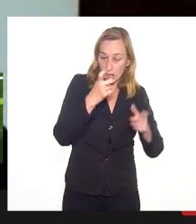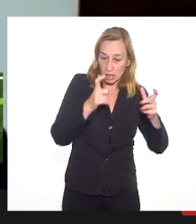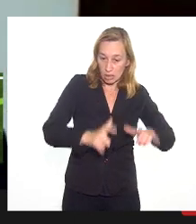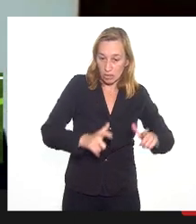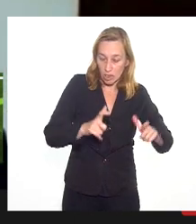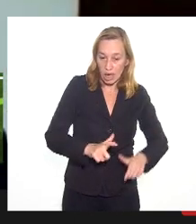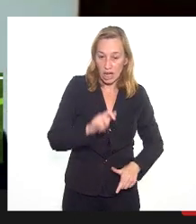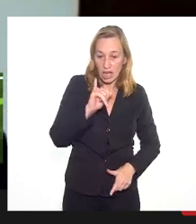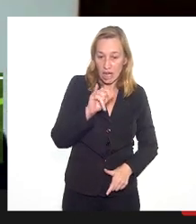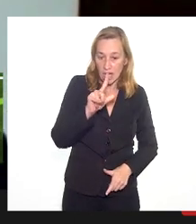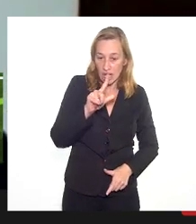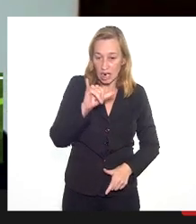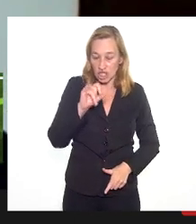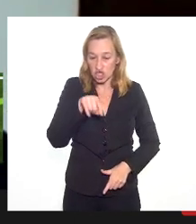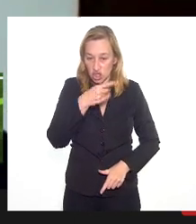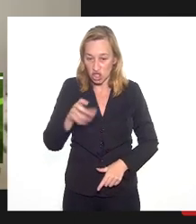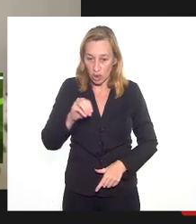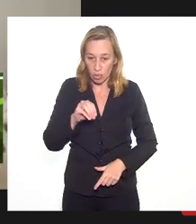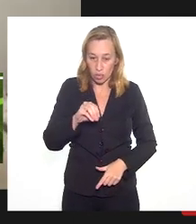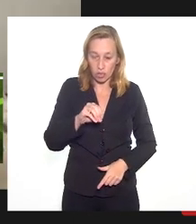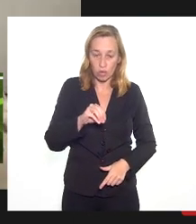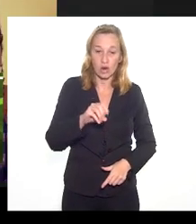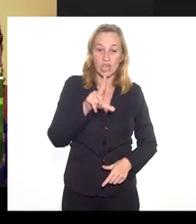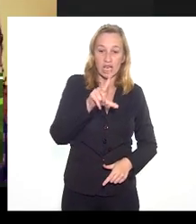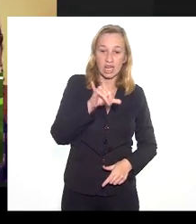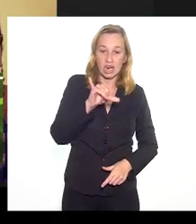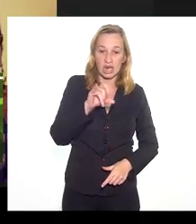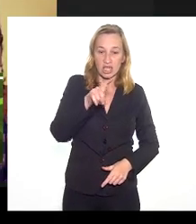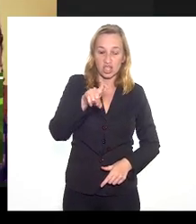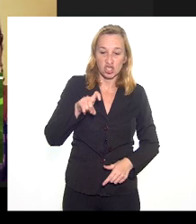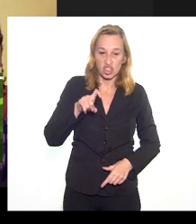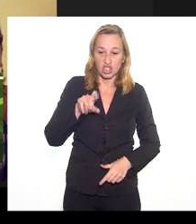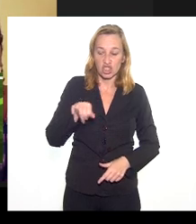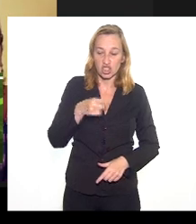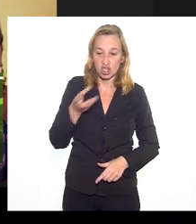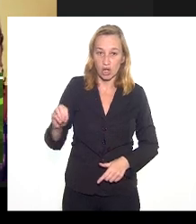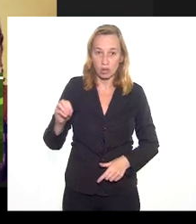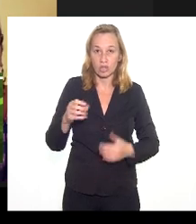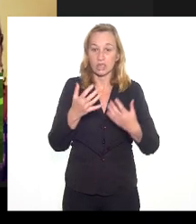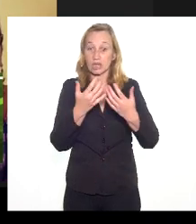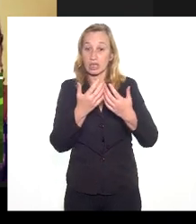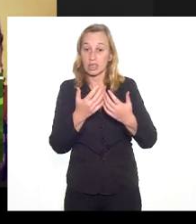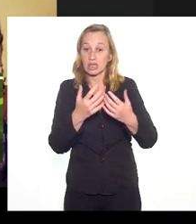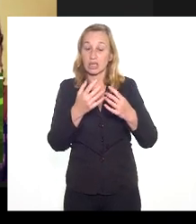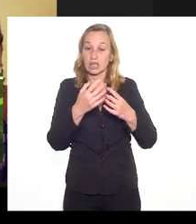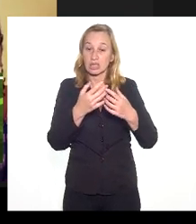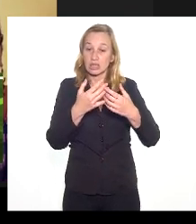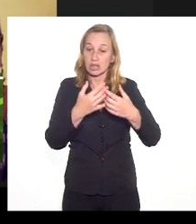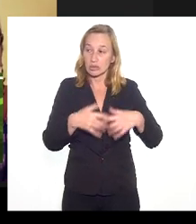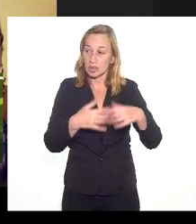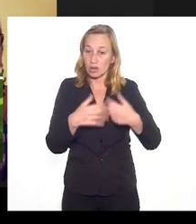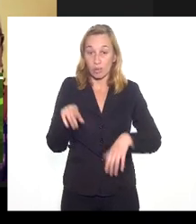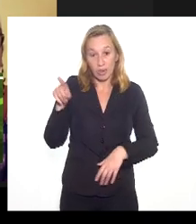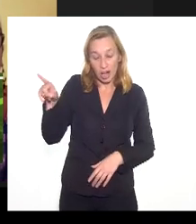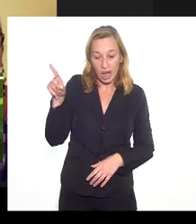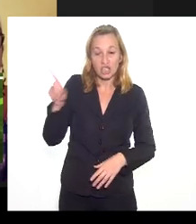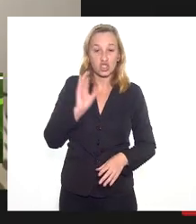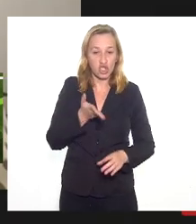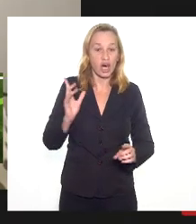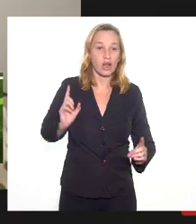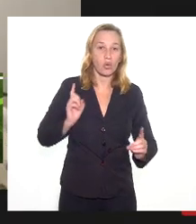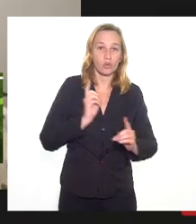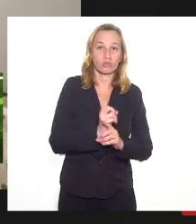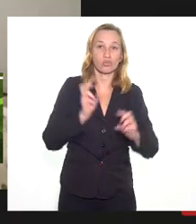do Rio de Janeiro. Estivemos ali no lixão de Teresópolis, né, na comunidade do Fischer, onde já encontramos